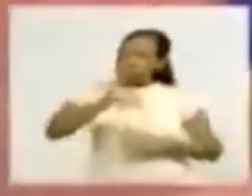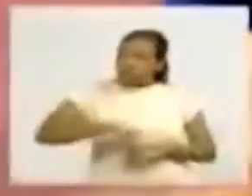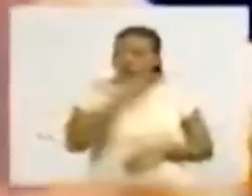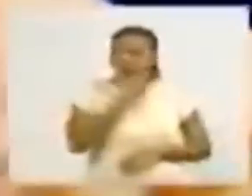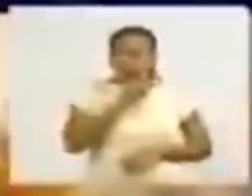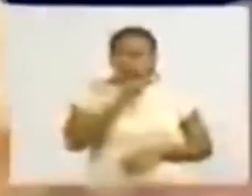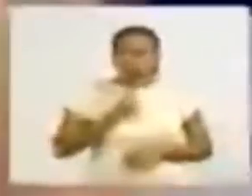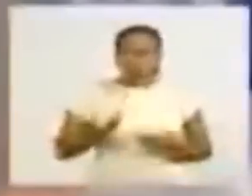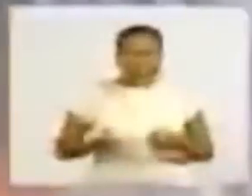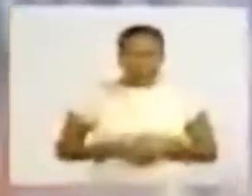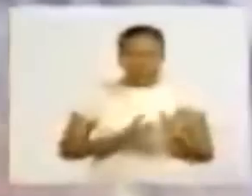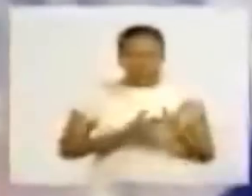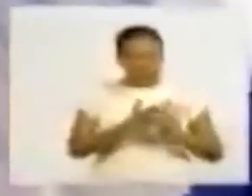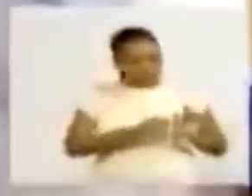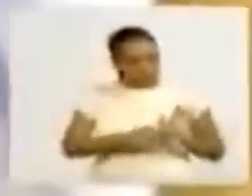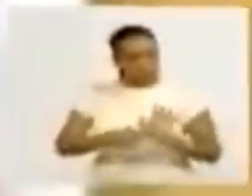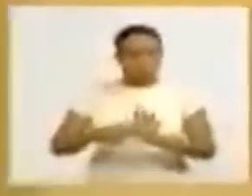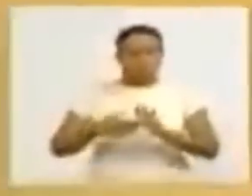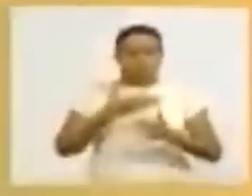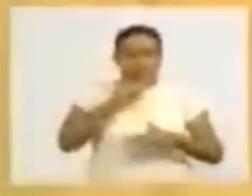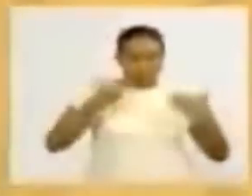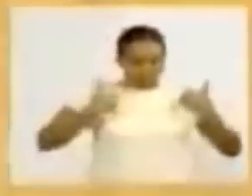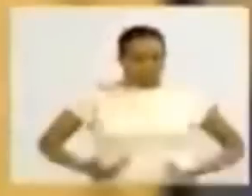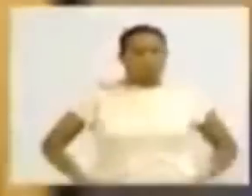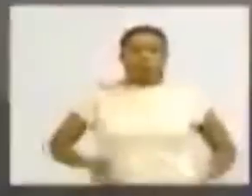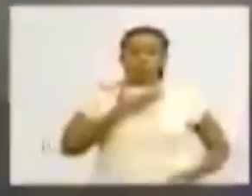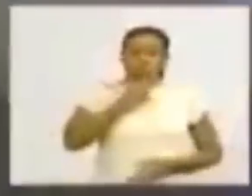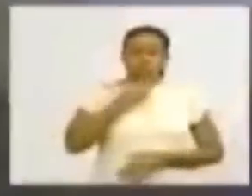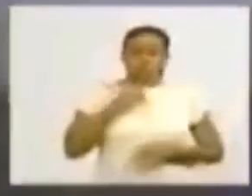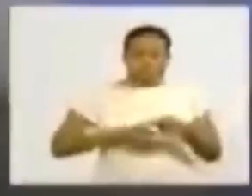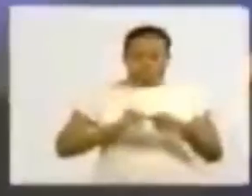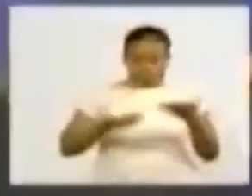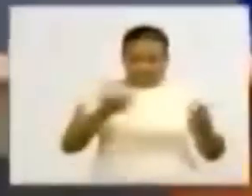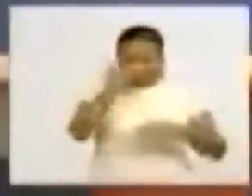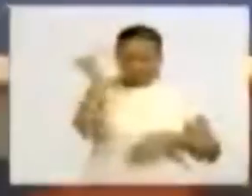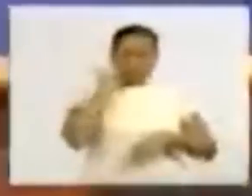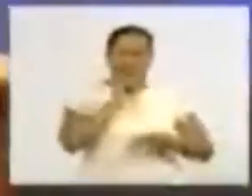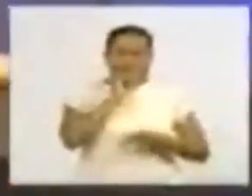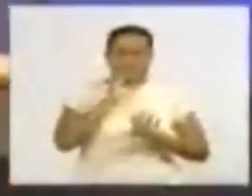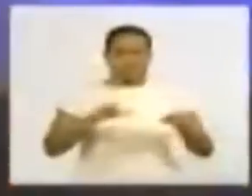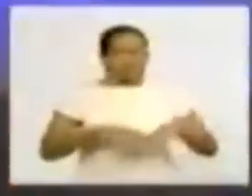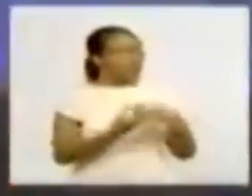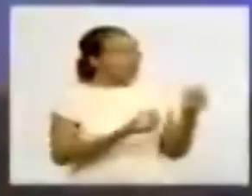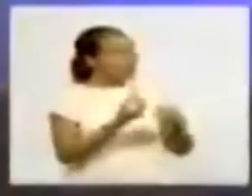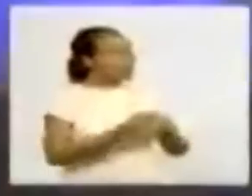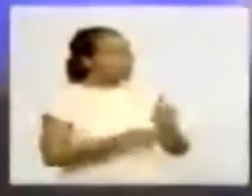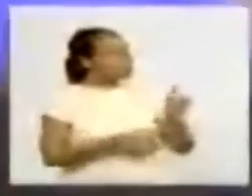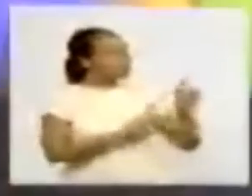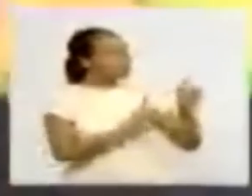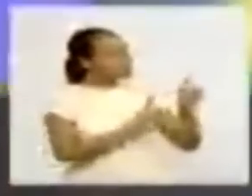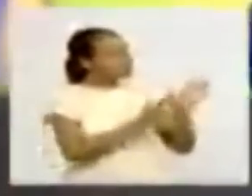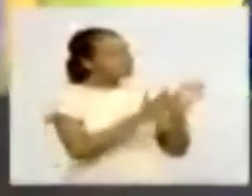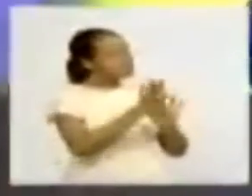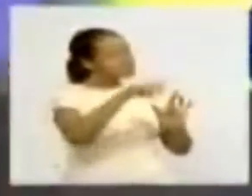consciência das pessoas ao mostrar-se humano, porque Jesus tinha o risco de que os outros pudessem pensar, como é que ele pode ser Deus se é